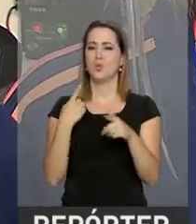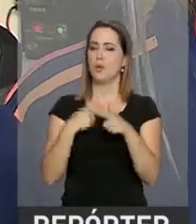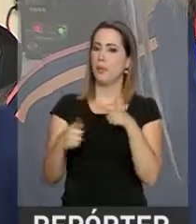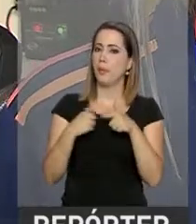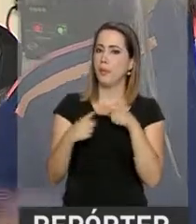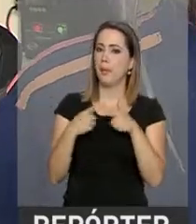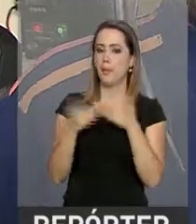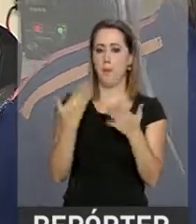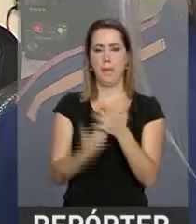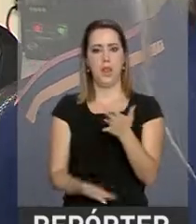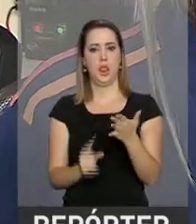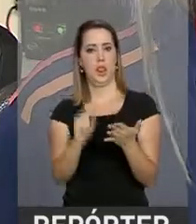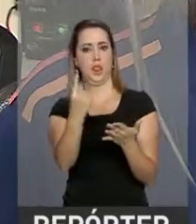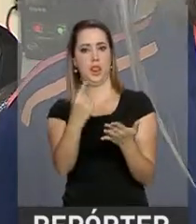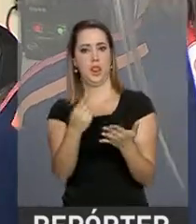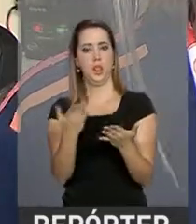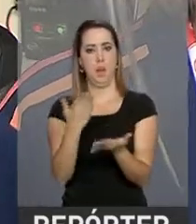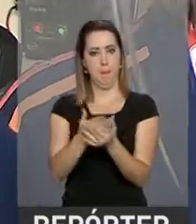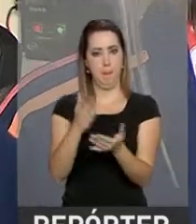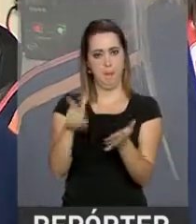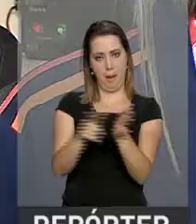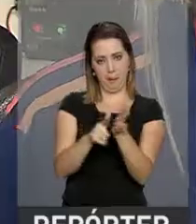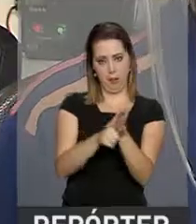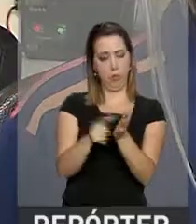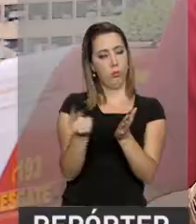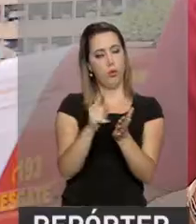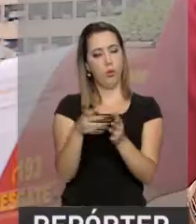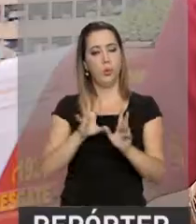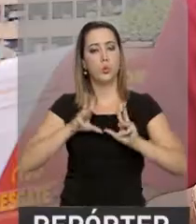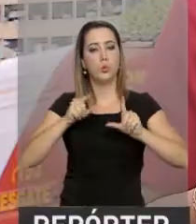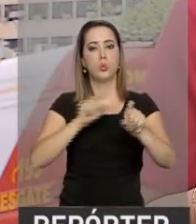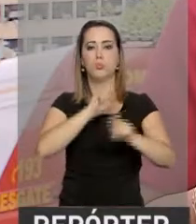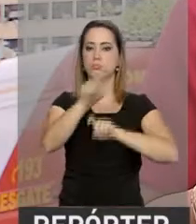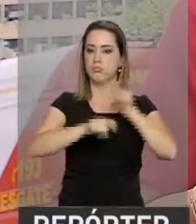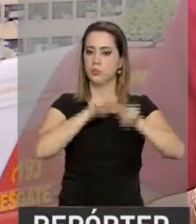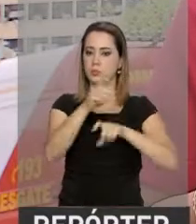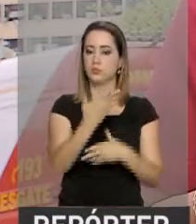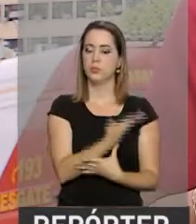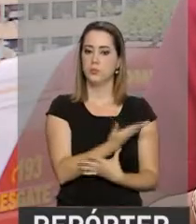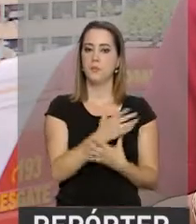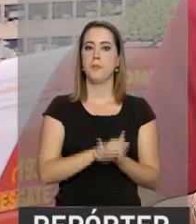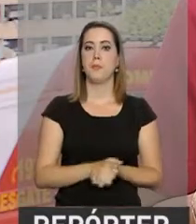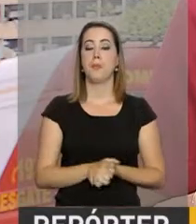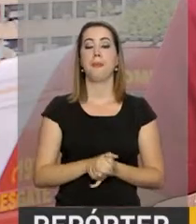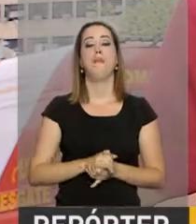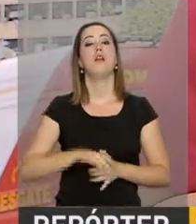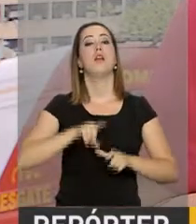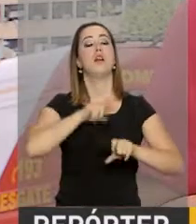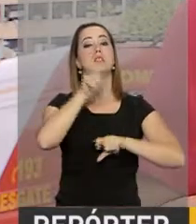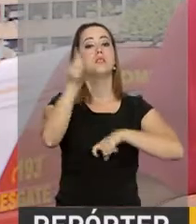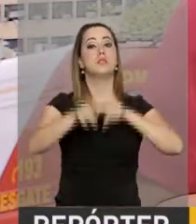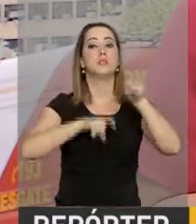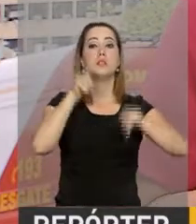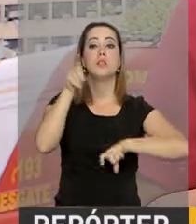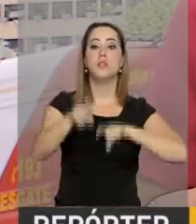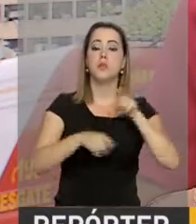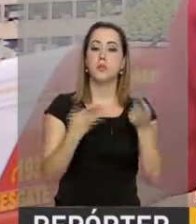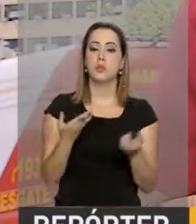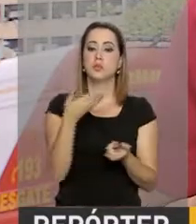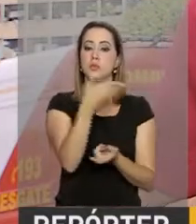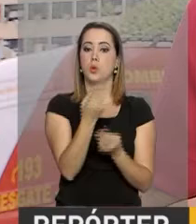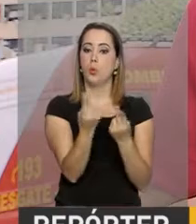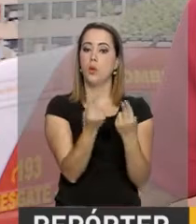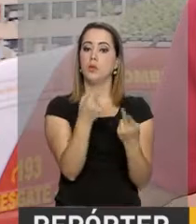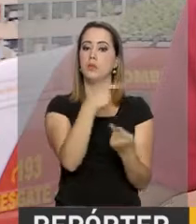perder alguma parte do prontuário porque todas as informações são eles externas de informática da saúde como é usado aqui no hospital